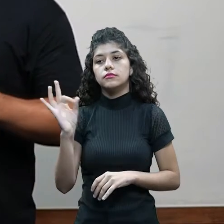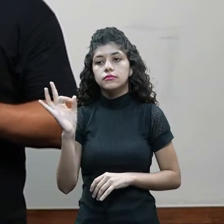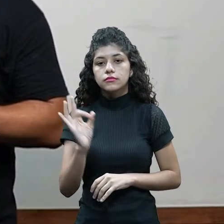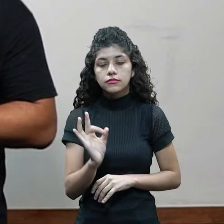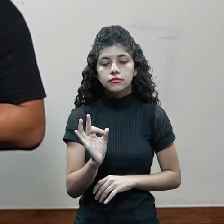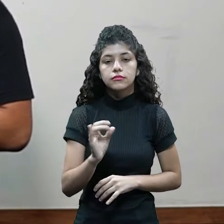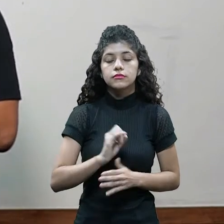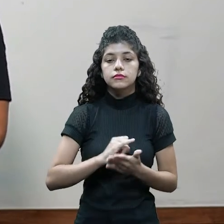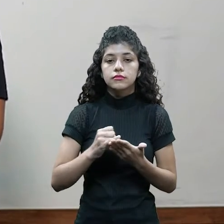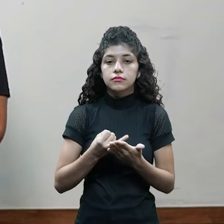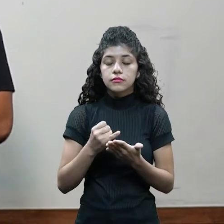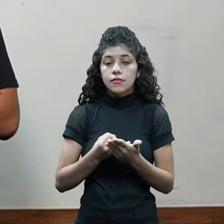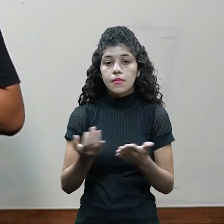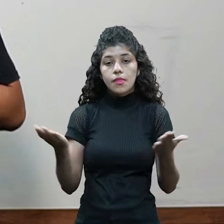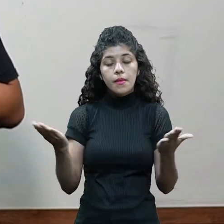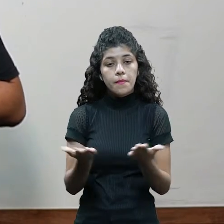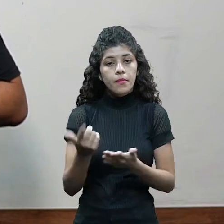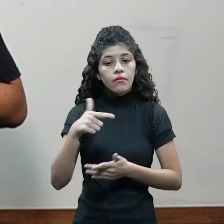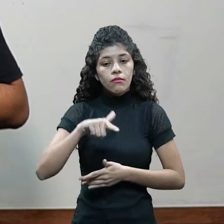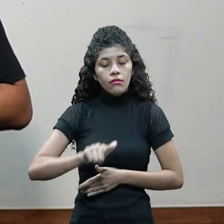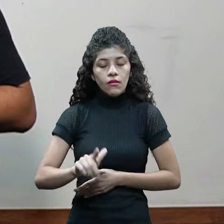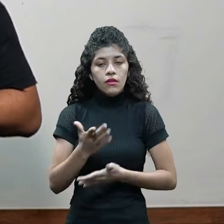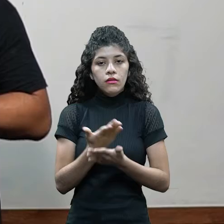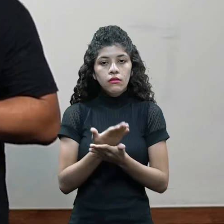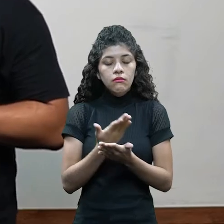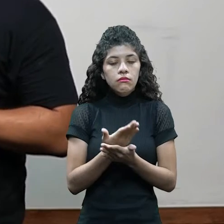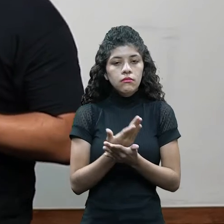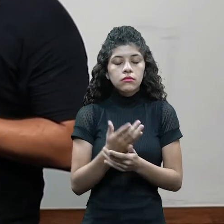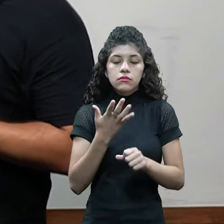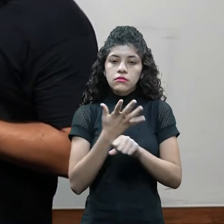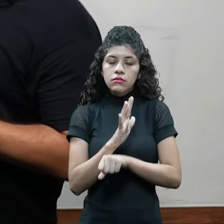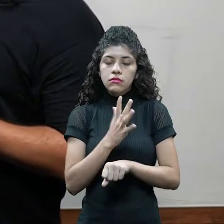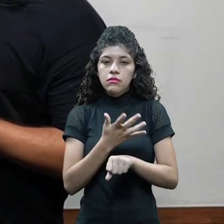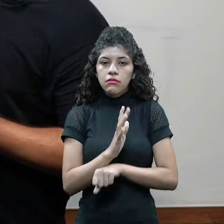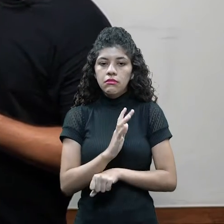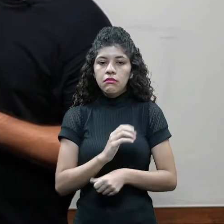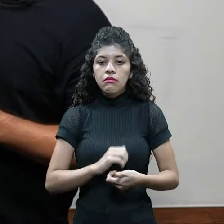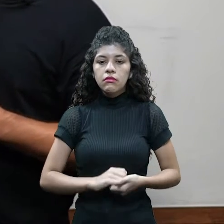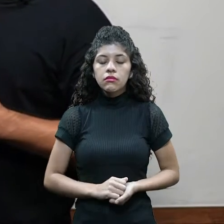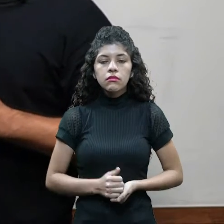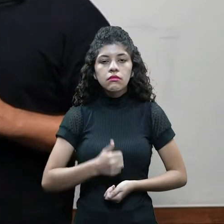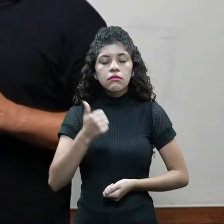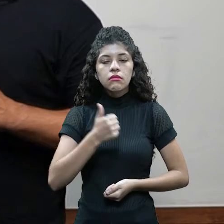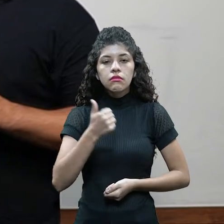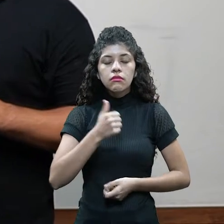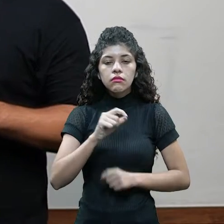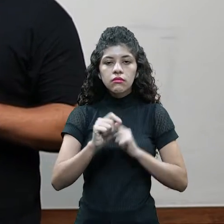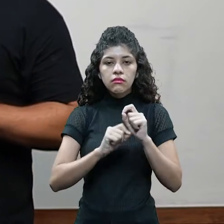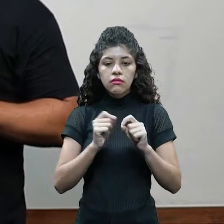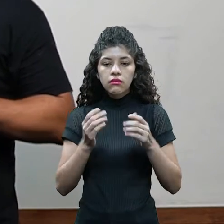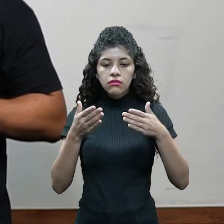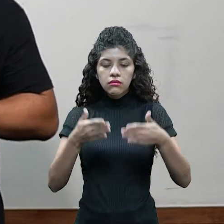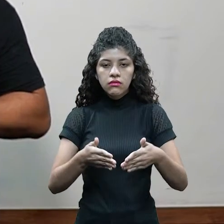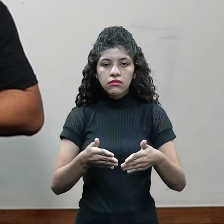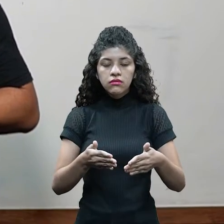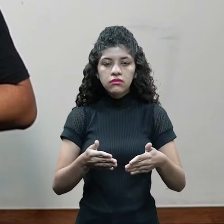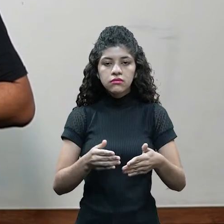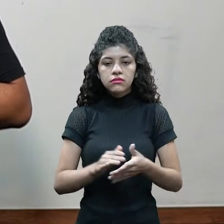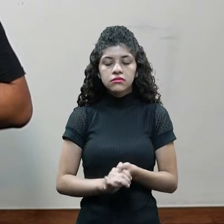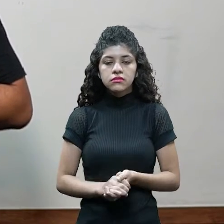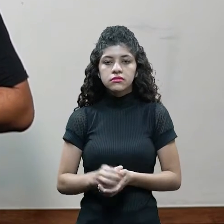proporção, juros e vamos reforçar um pouquinho através de alguns exercícios. O nosso primeiro cálculo vai ser voltado a